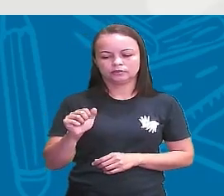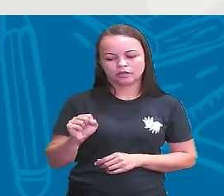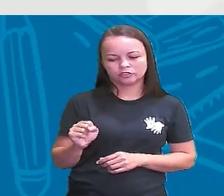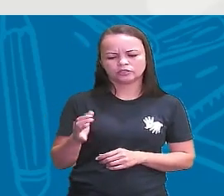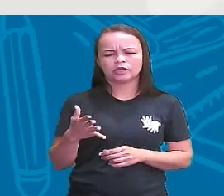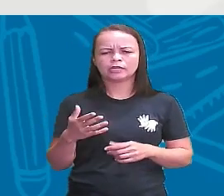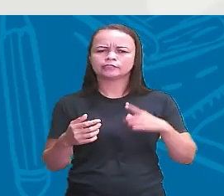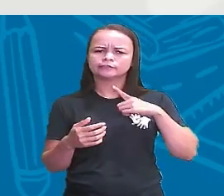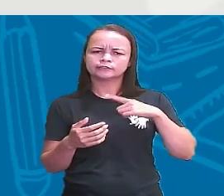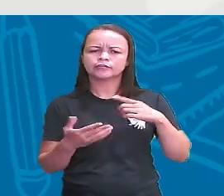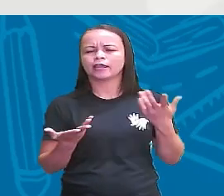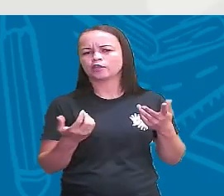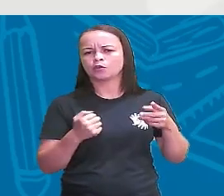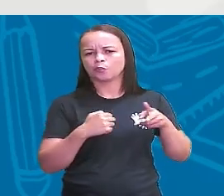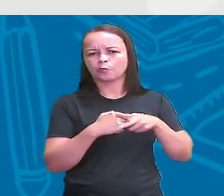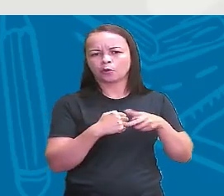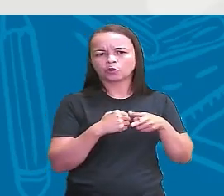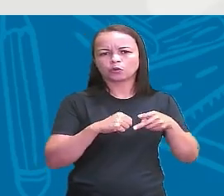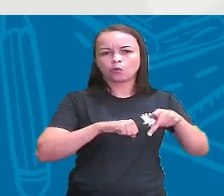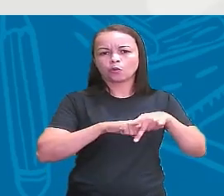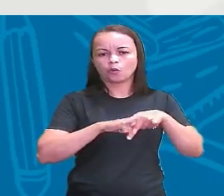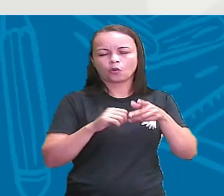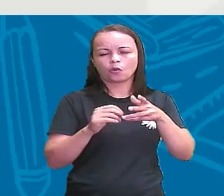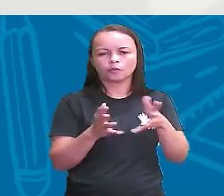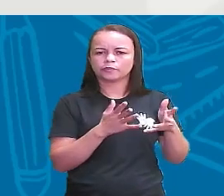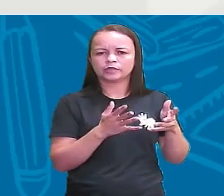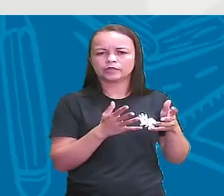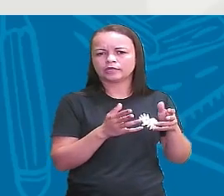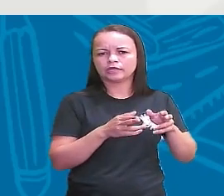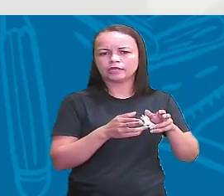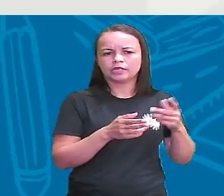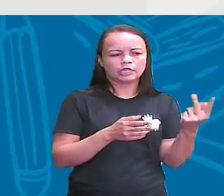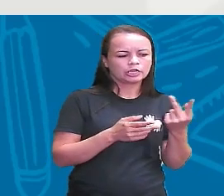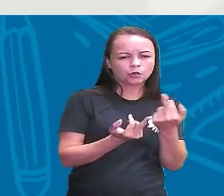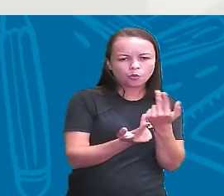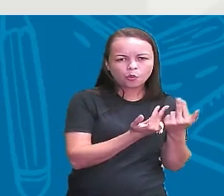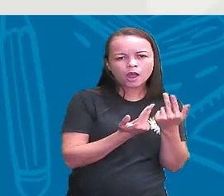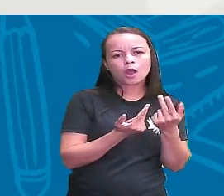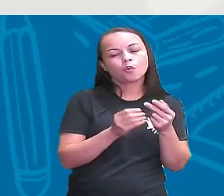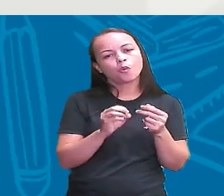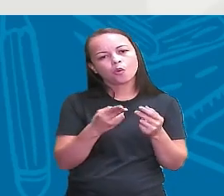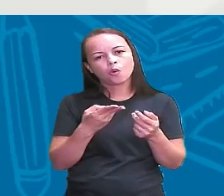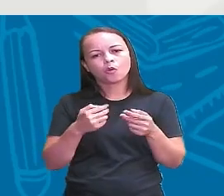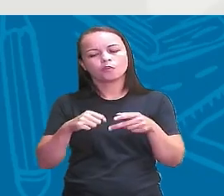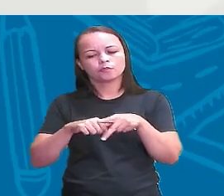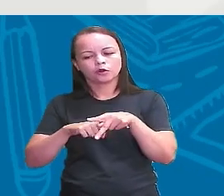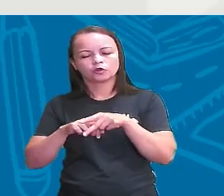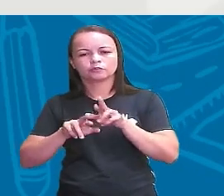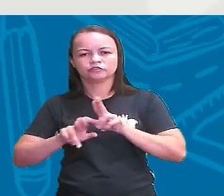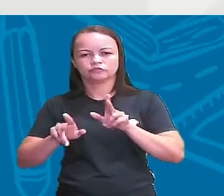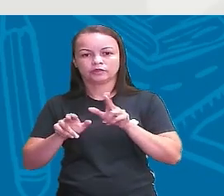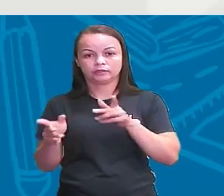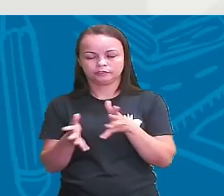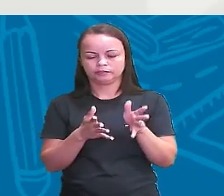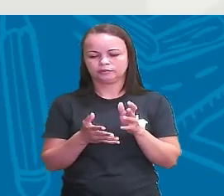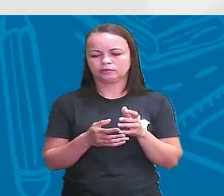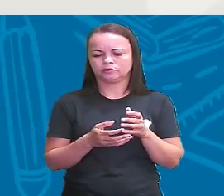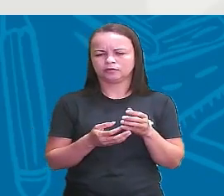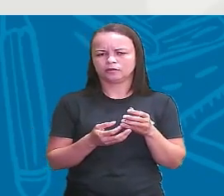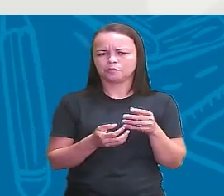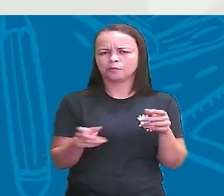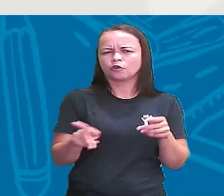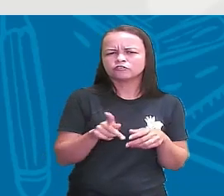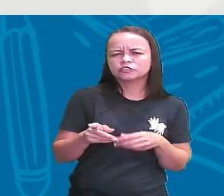pronome e tem verbo que vai ser a mesma forma para os dois pronomes. Professora, como é que a gente aprende isso?